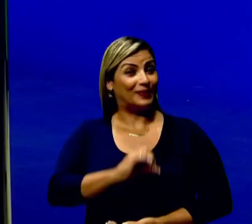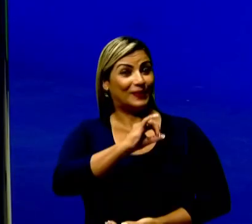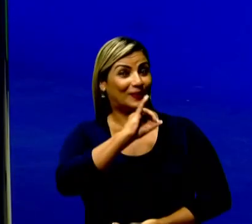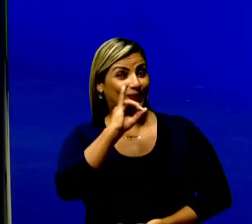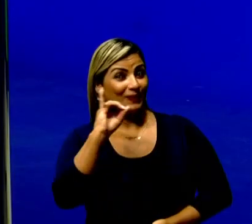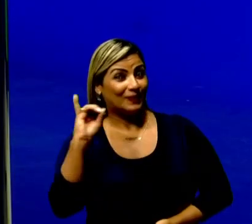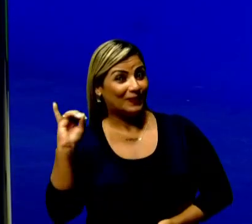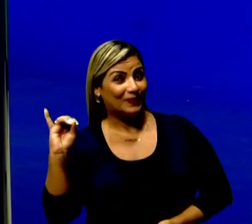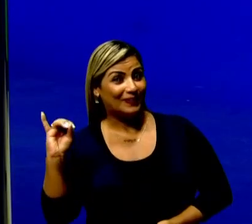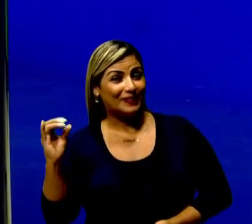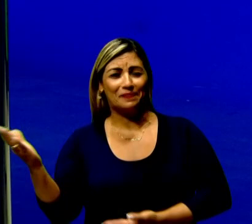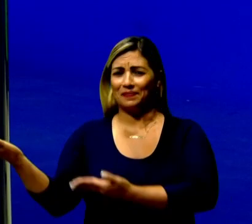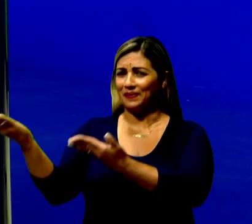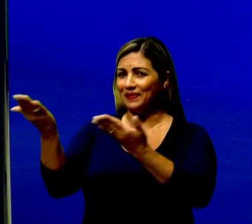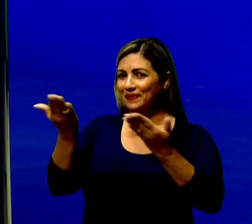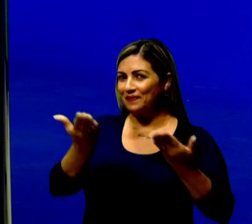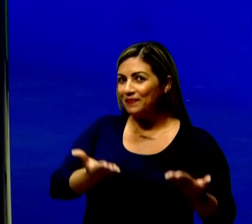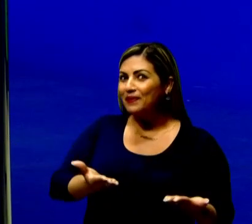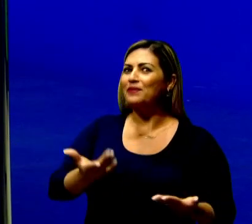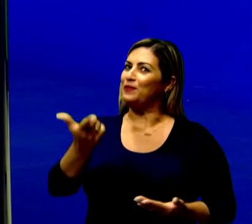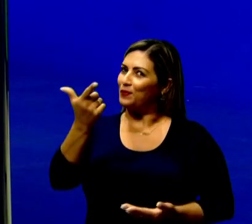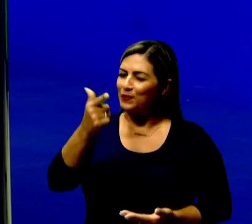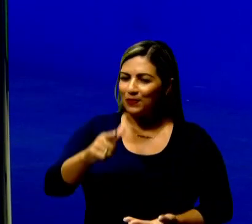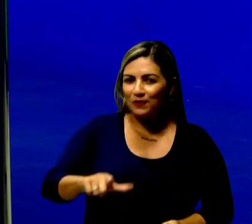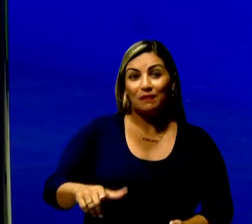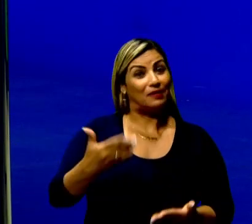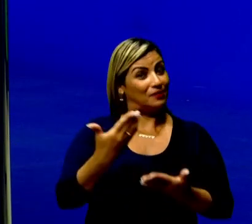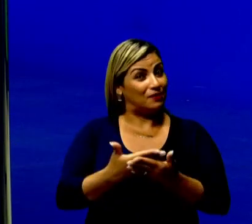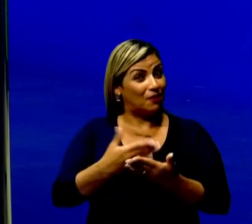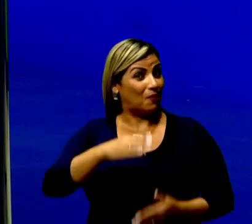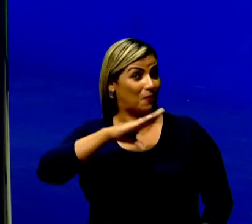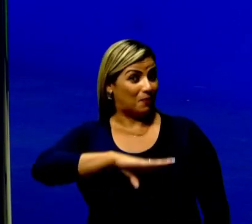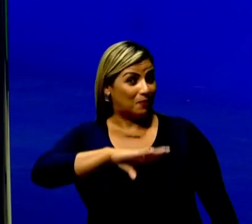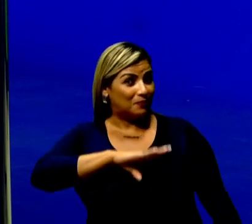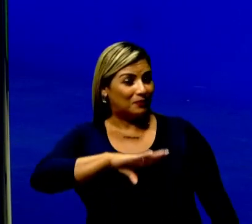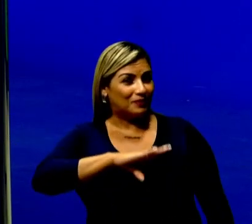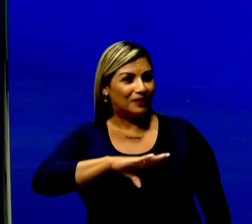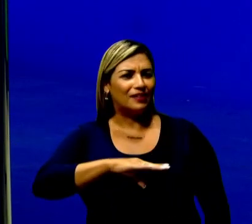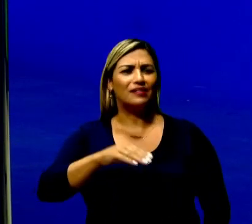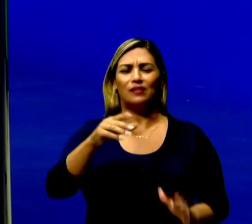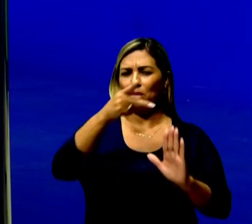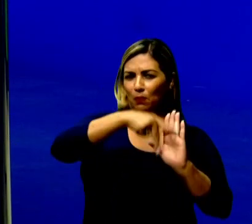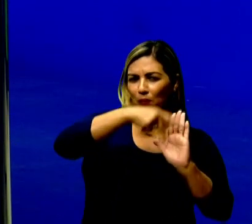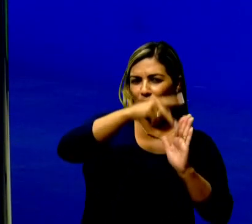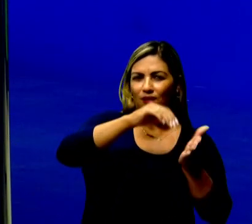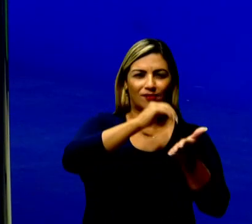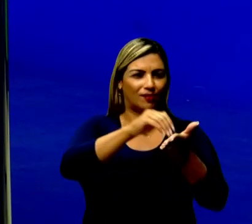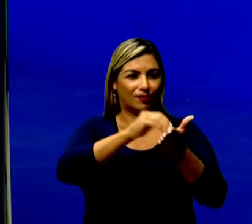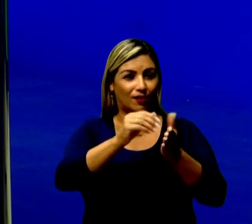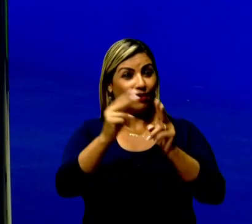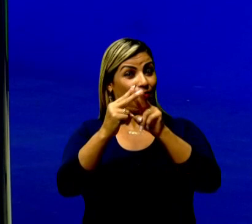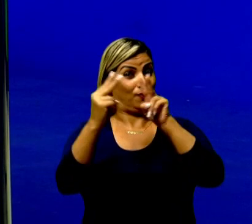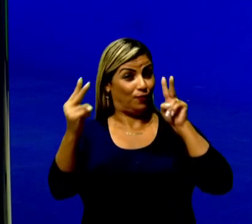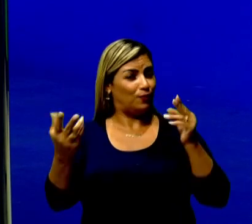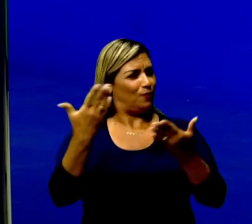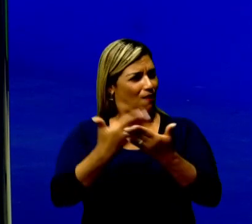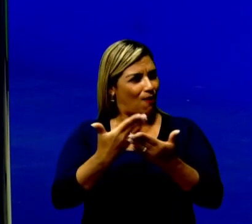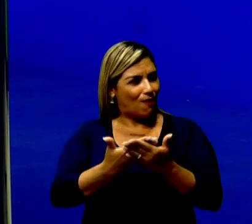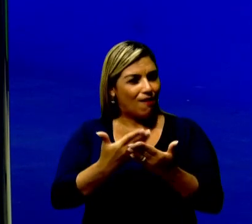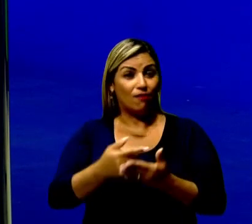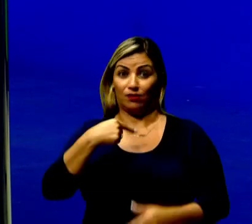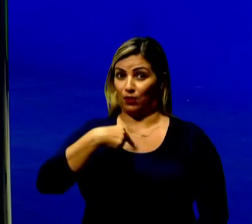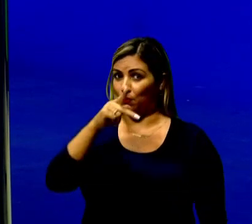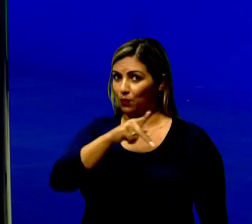olá sejam bem-vindos a mais uma aula de língua portuguesa esse é um projeto seduc em ação